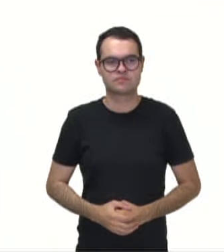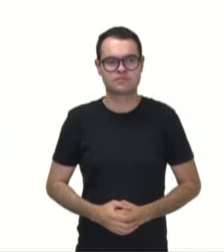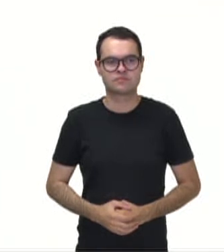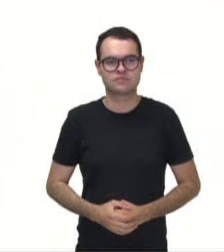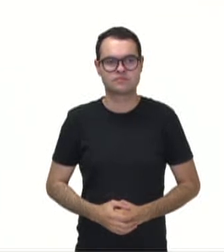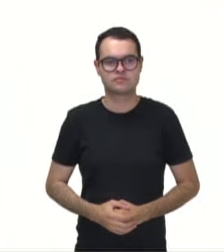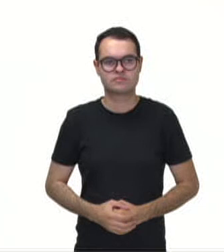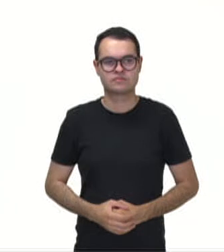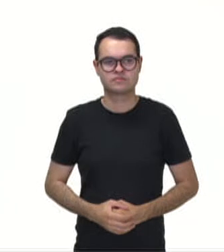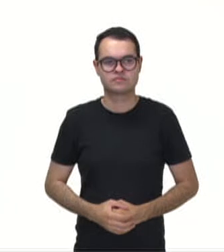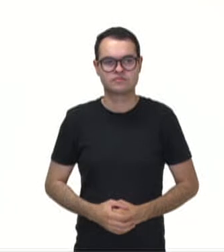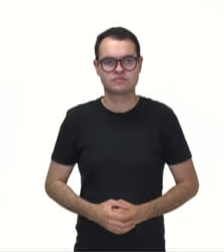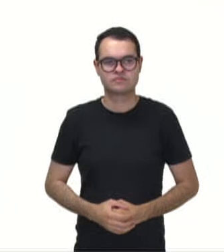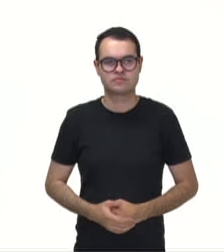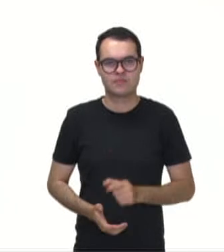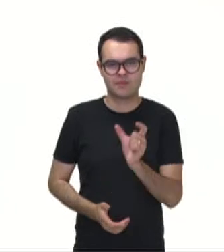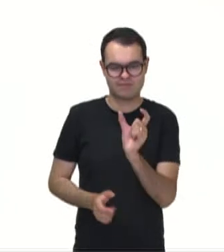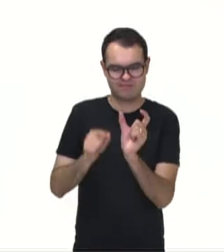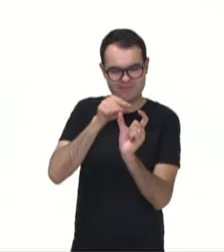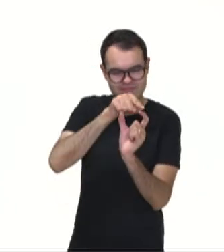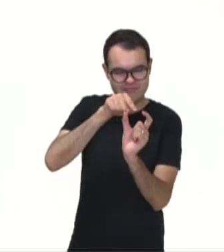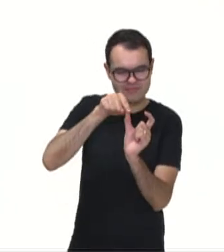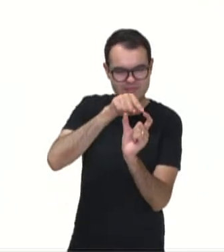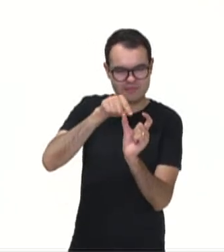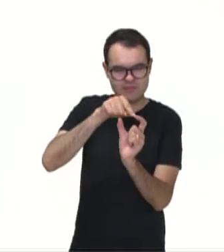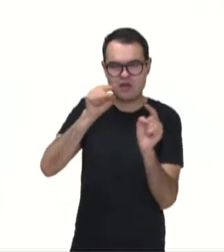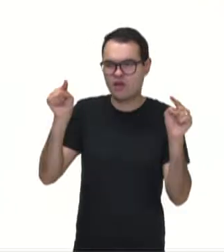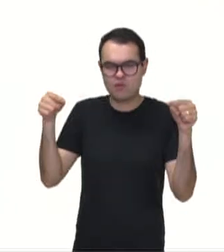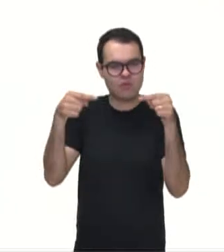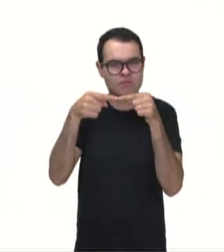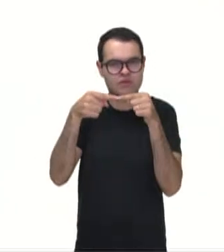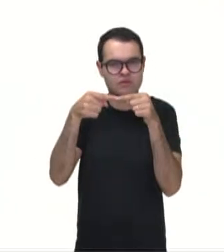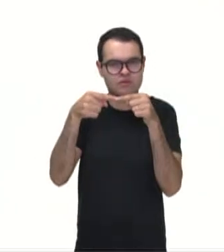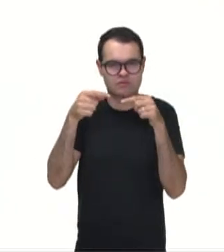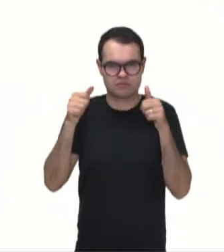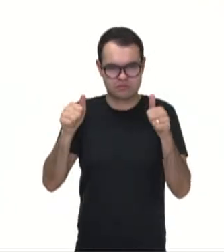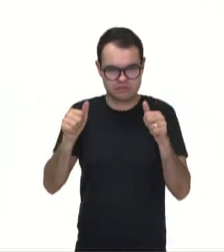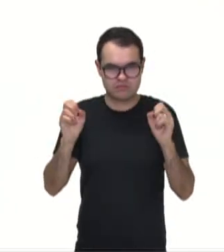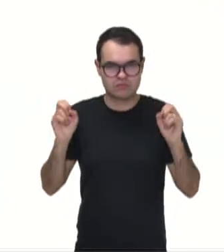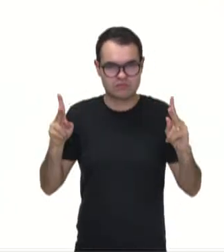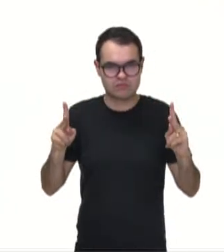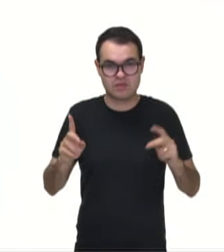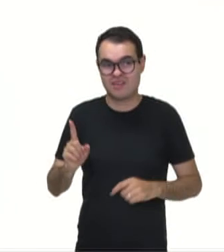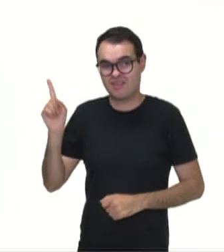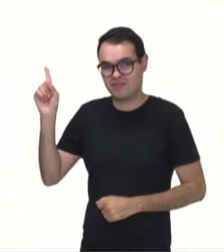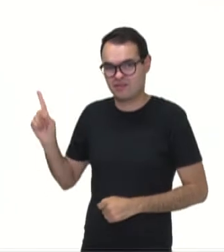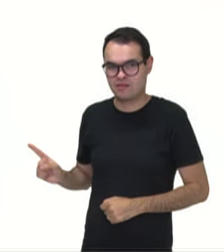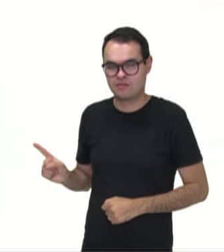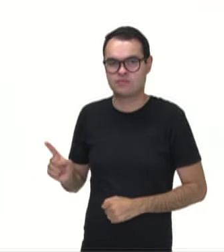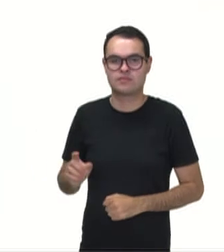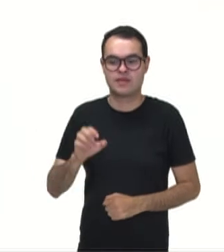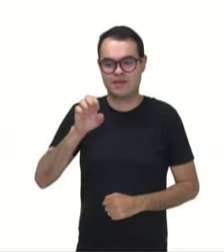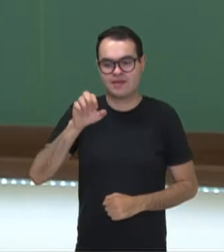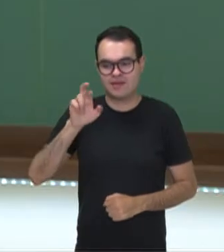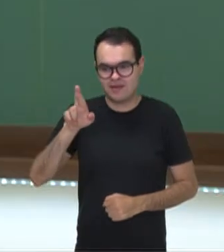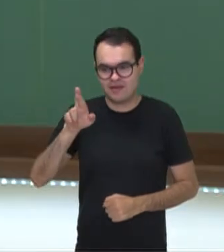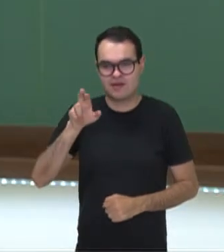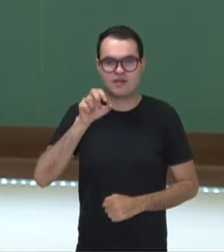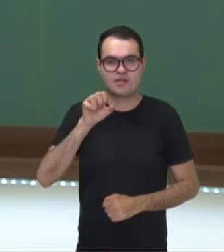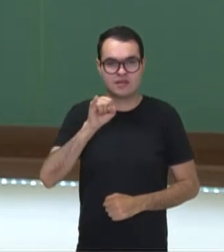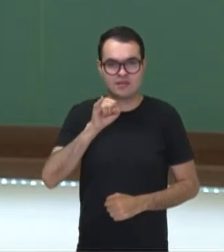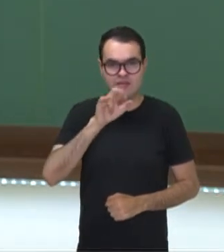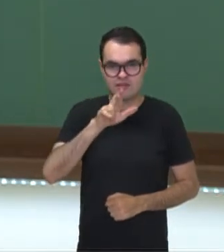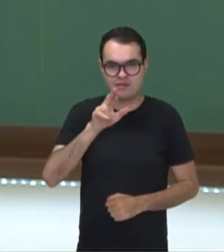escreveriais, eles escreveriam. Certo? Aqui, e ir. Uma